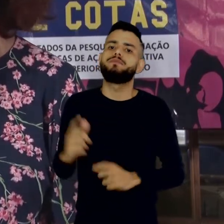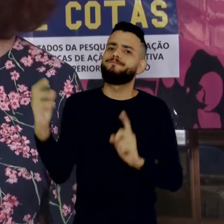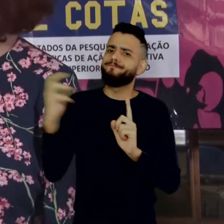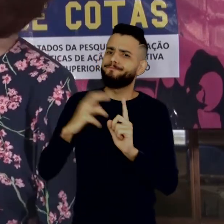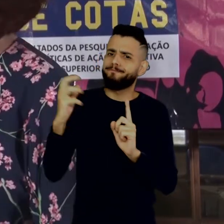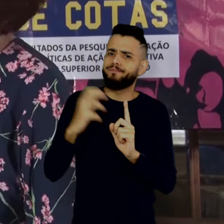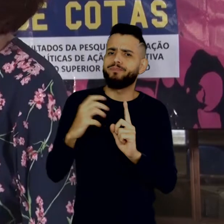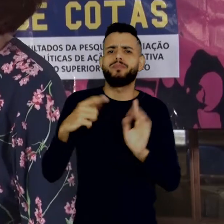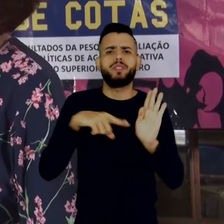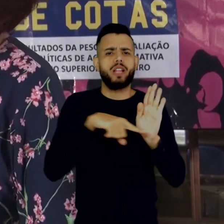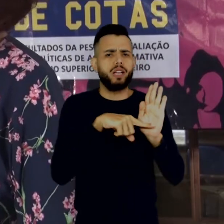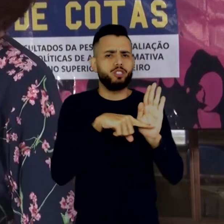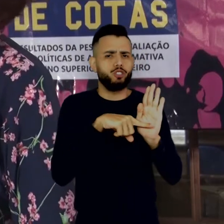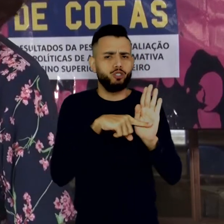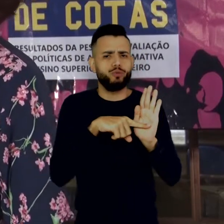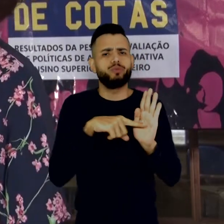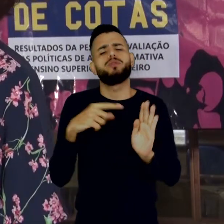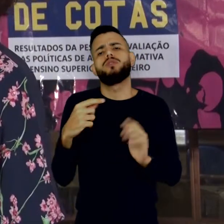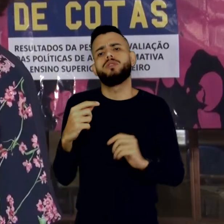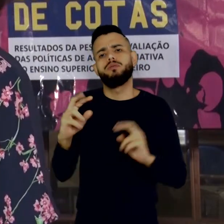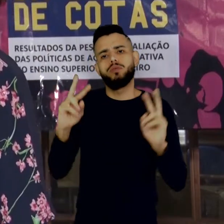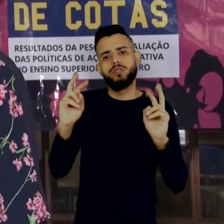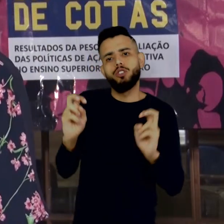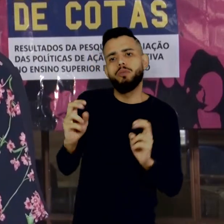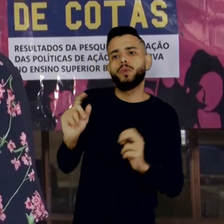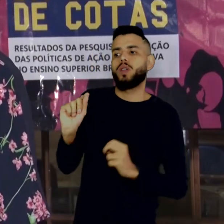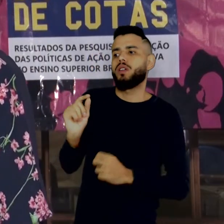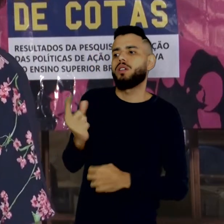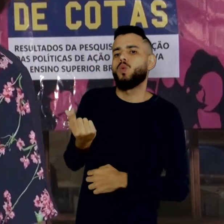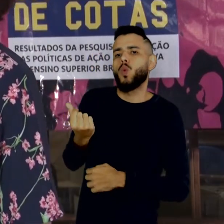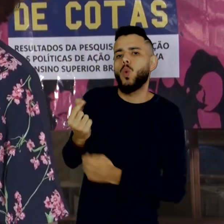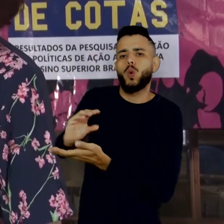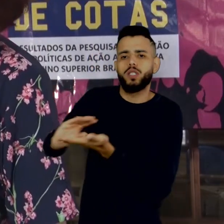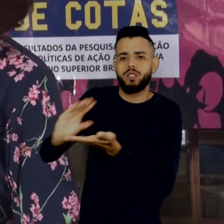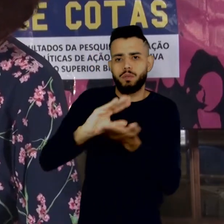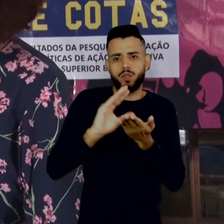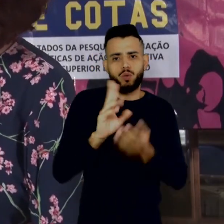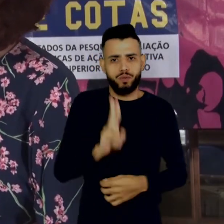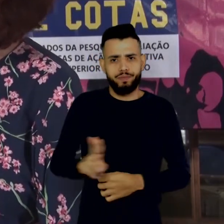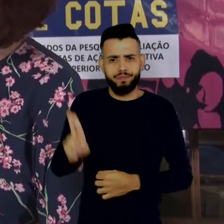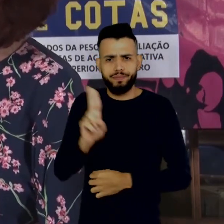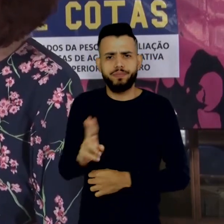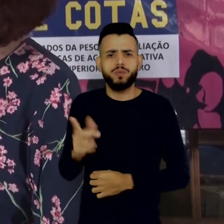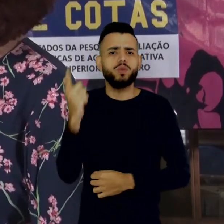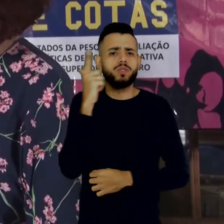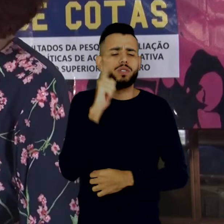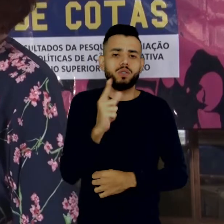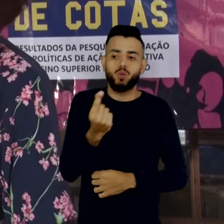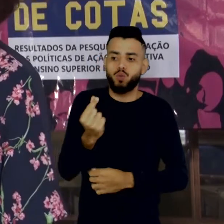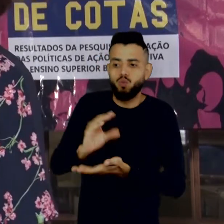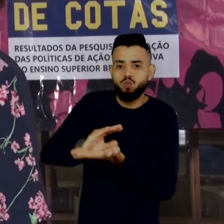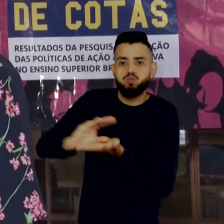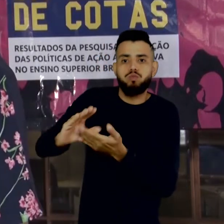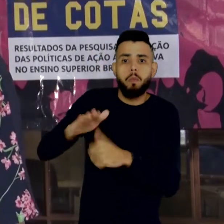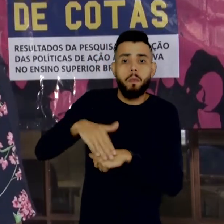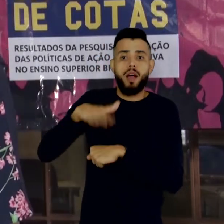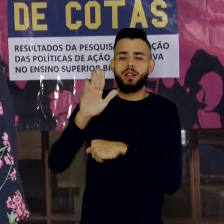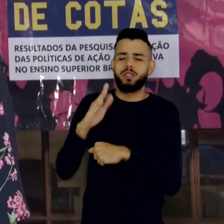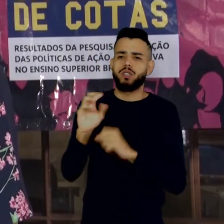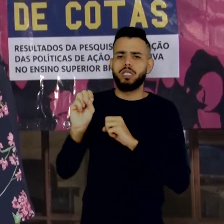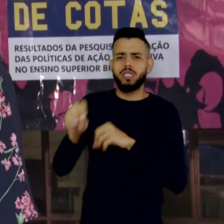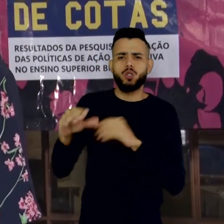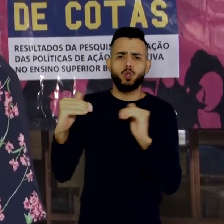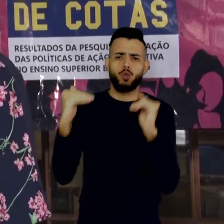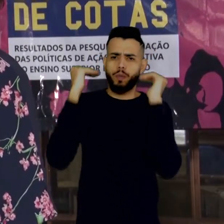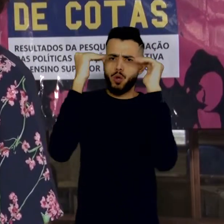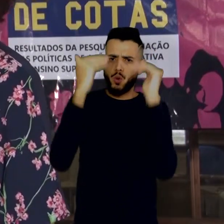impactos negativos, né, sobre o orçamento das universidades, para que se ampliem os recursos destinados ao ensino superior público e